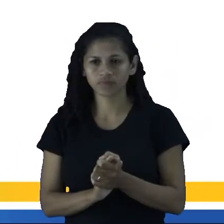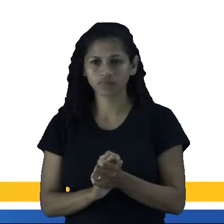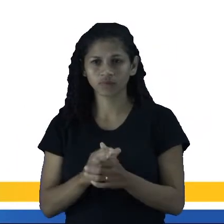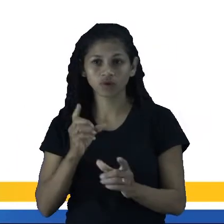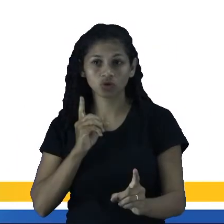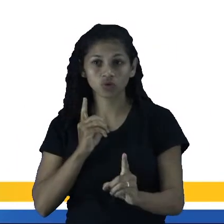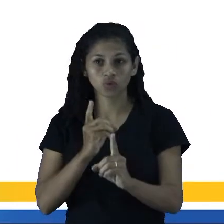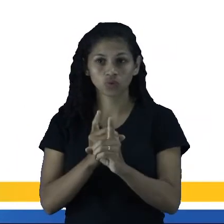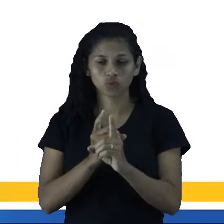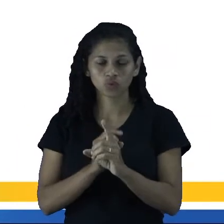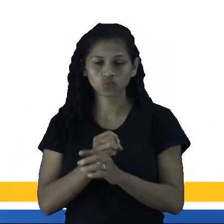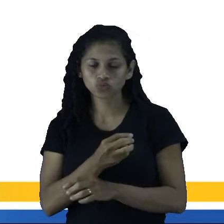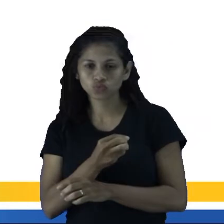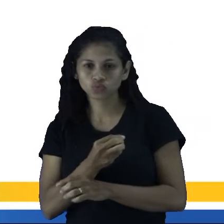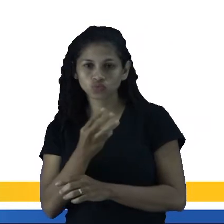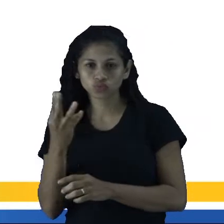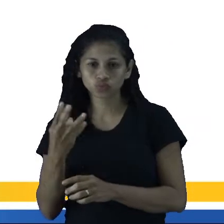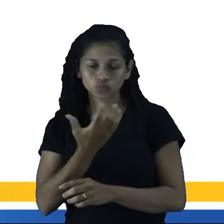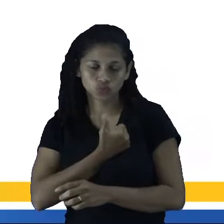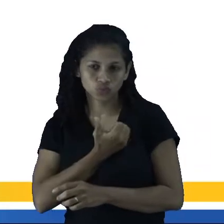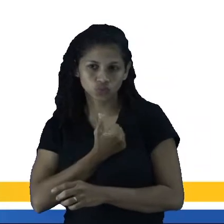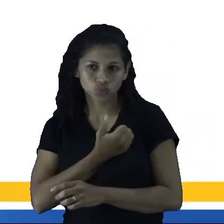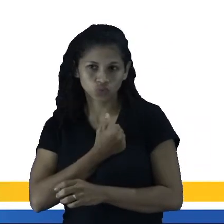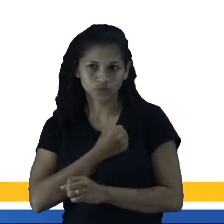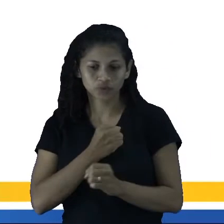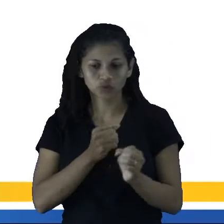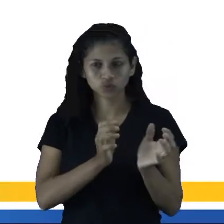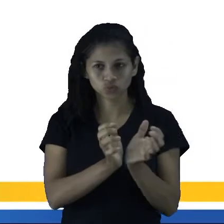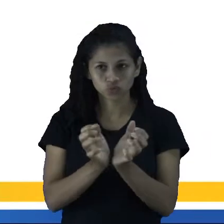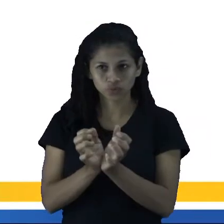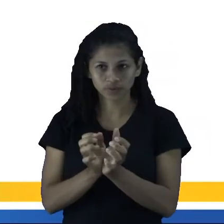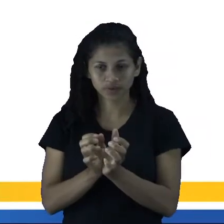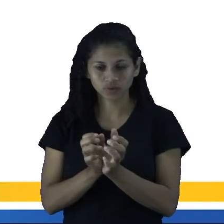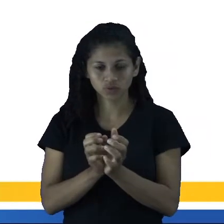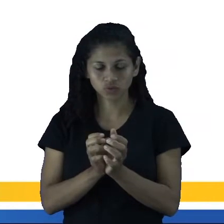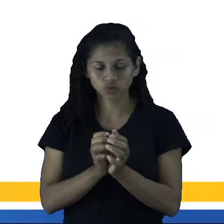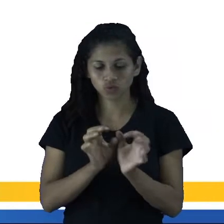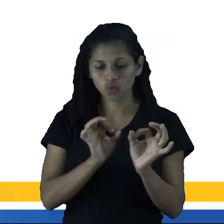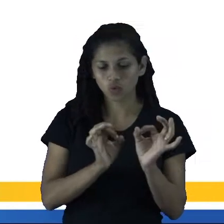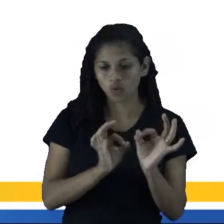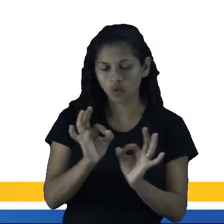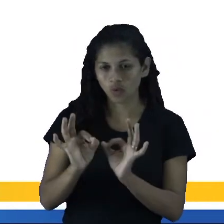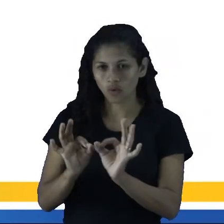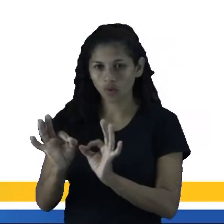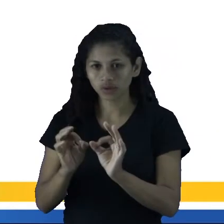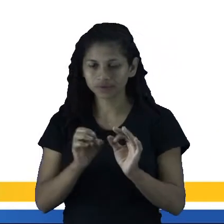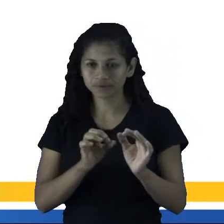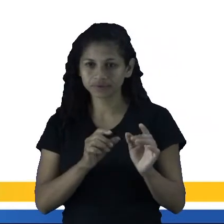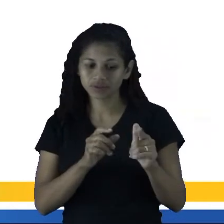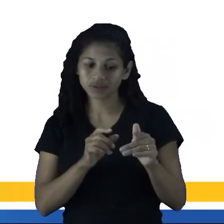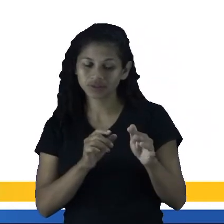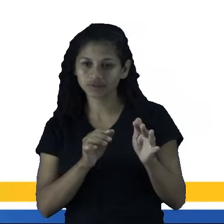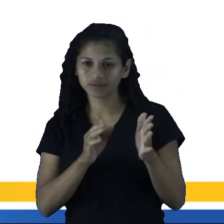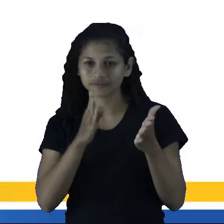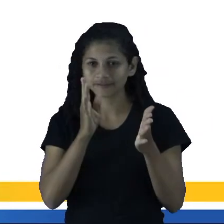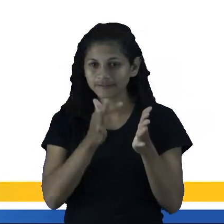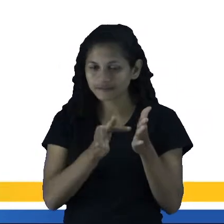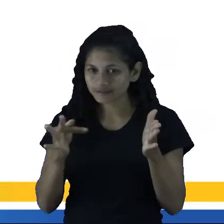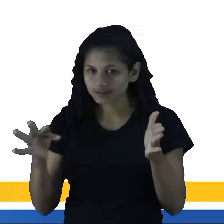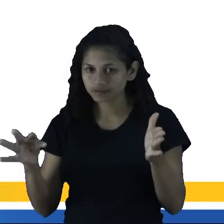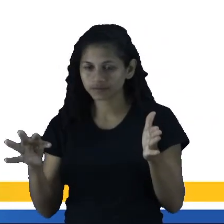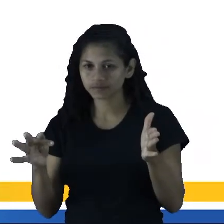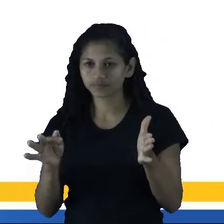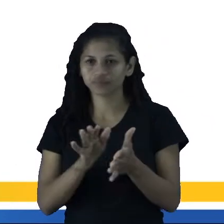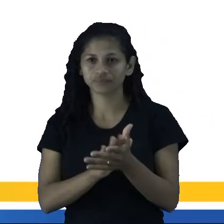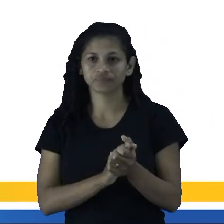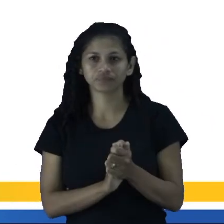número de elementos que vão ser efetuados na troca e coloca eles em forma de fatorial e resolve. Isso é a forma